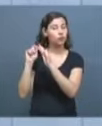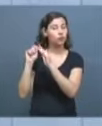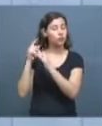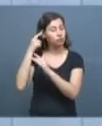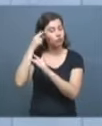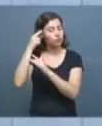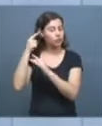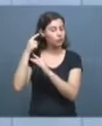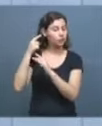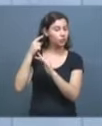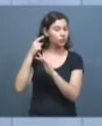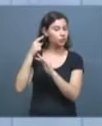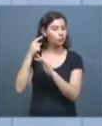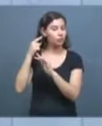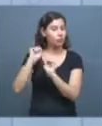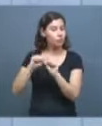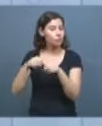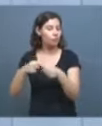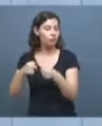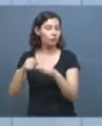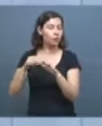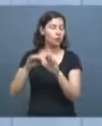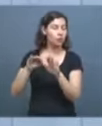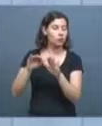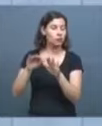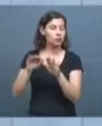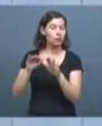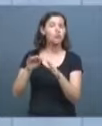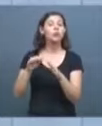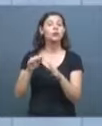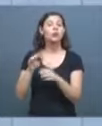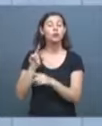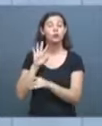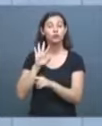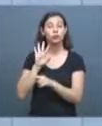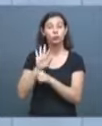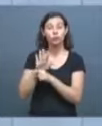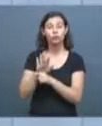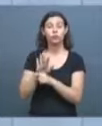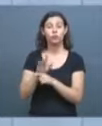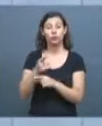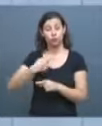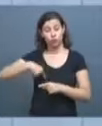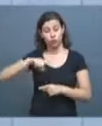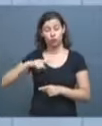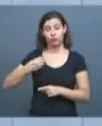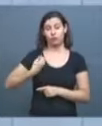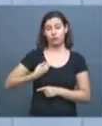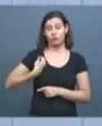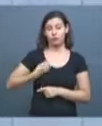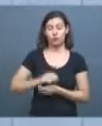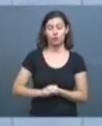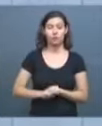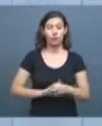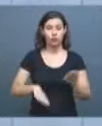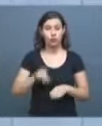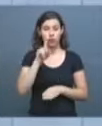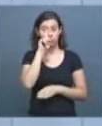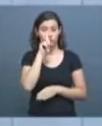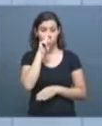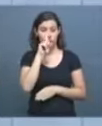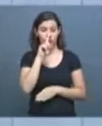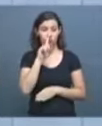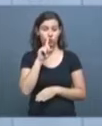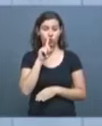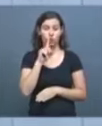é necessária, às vezes, para a nossa própria sobrevivência, para a gente se proteger diante de uma situação realmente perigosa, como eu estou prestes a